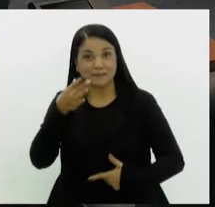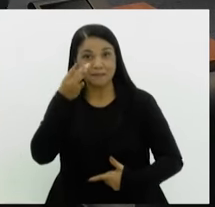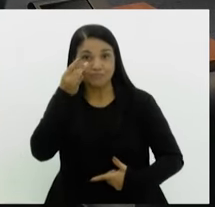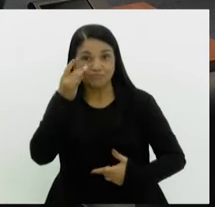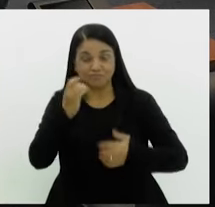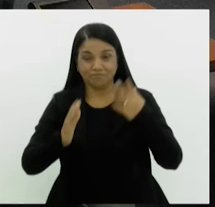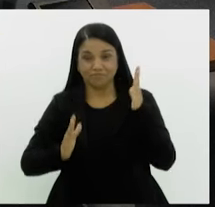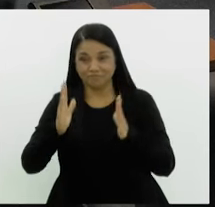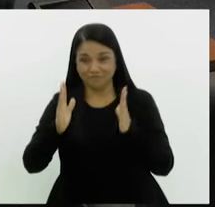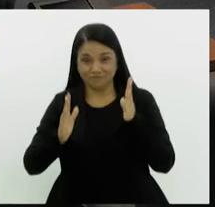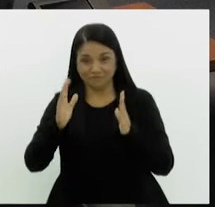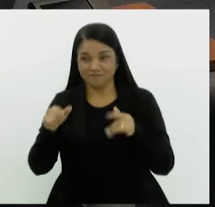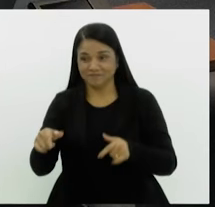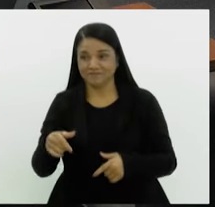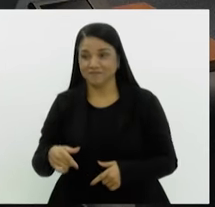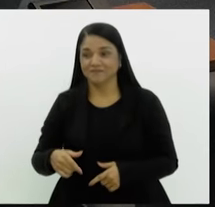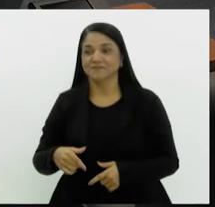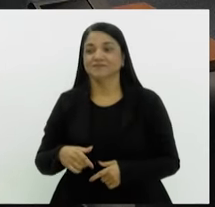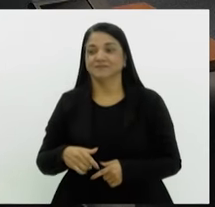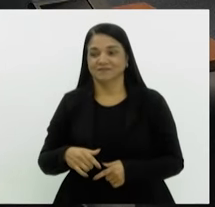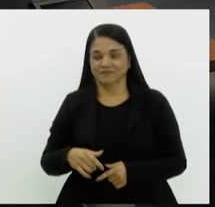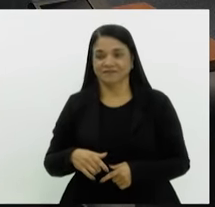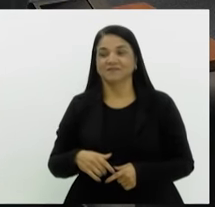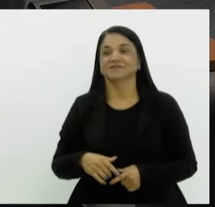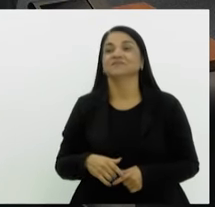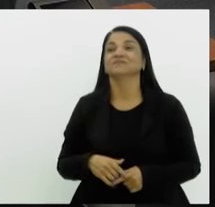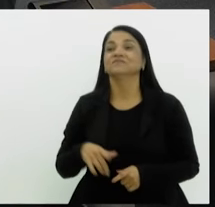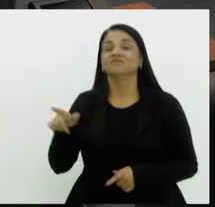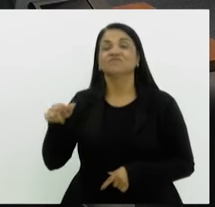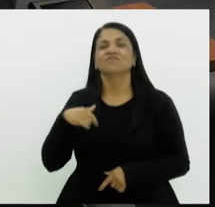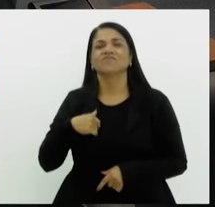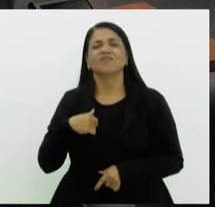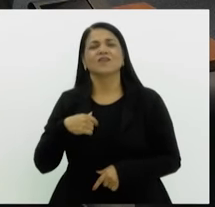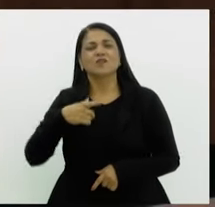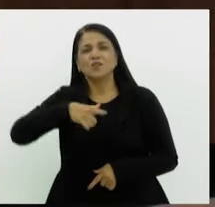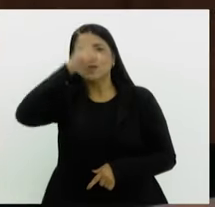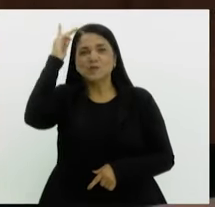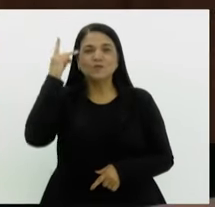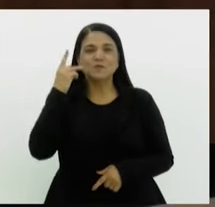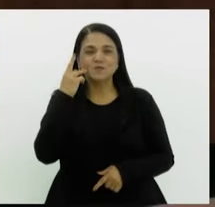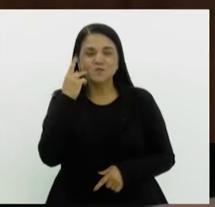O Luiz Paulo, participou de todas as guerras. Luiz Paulo é...